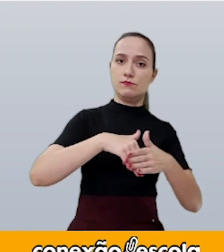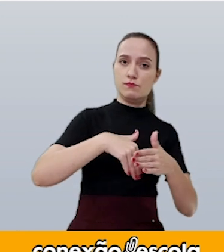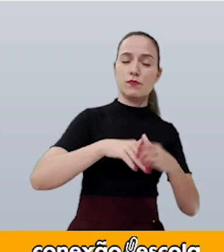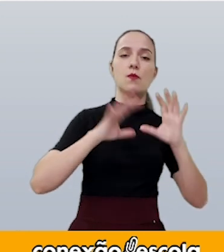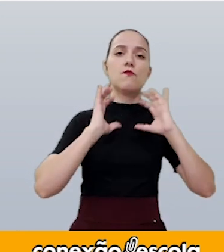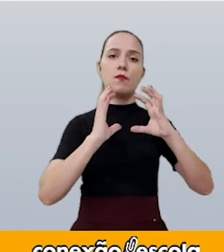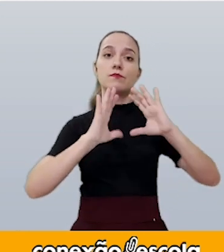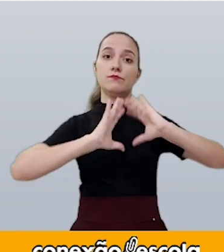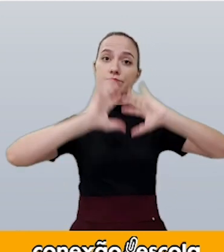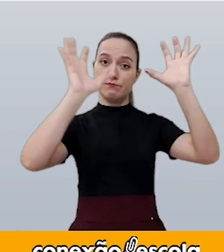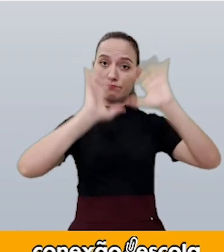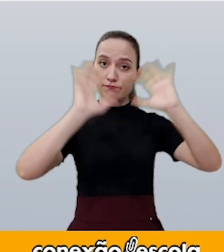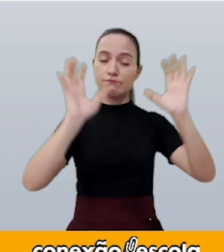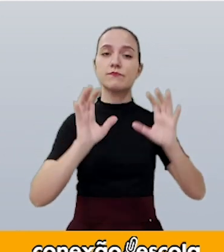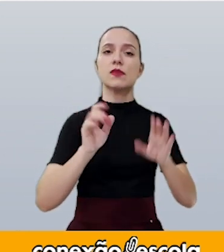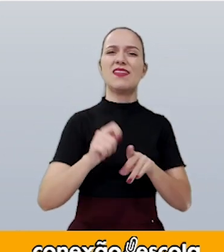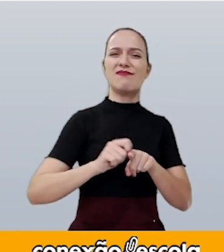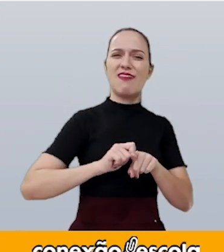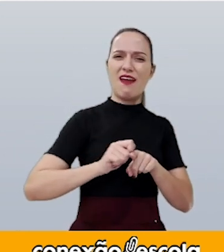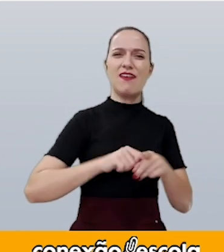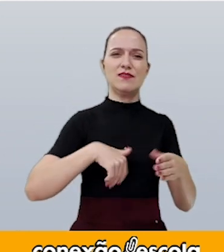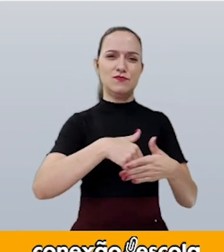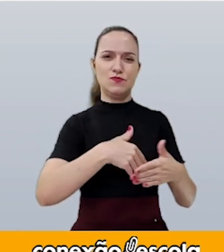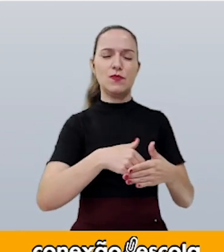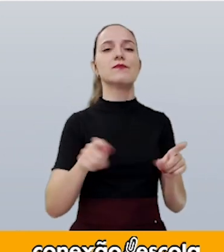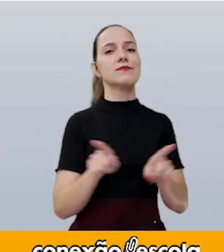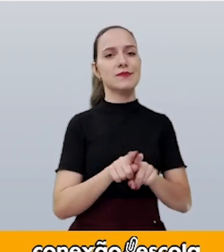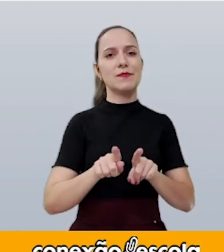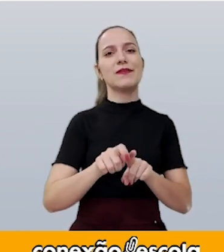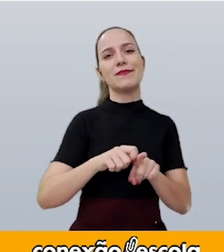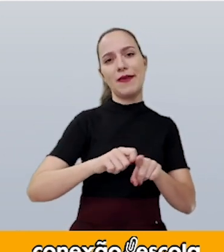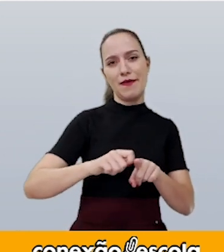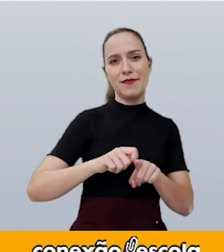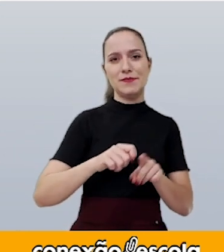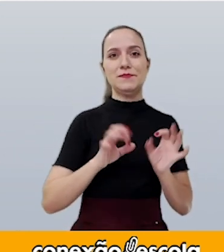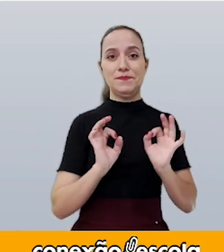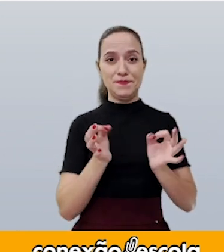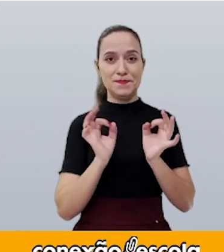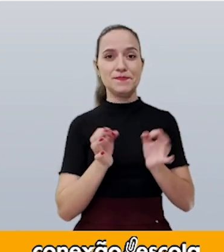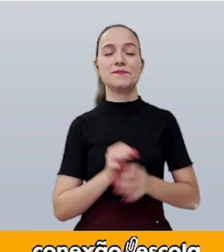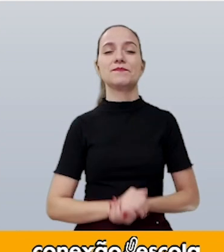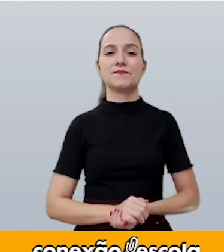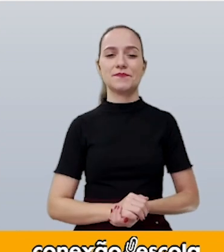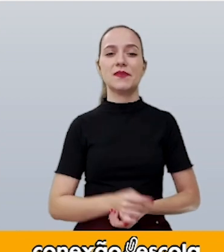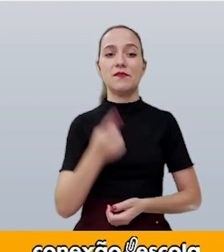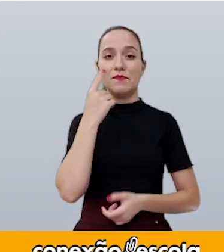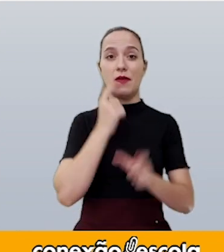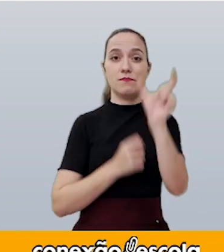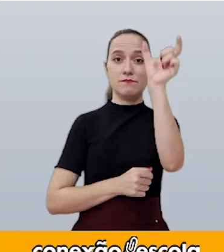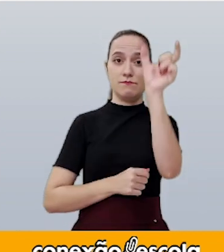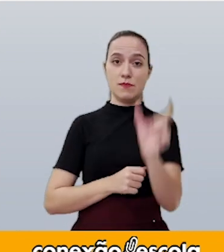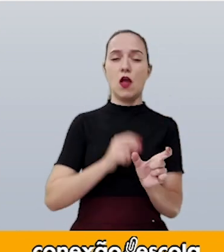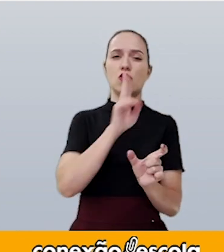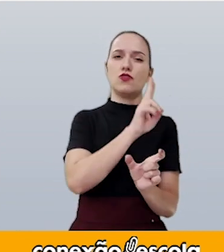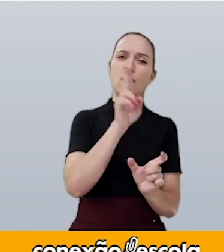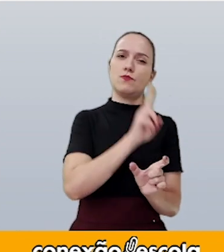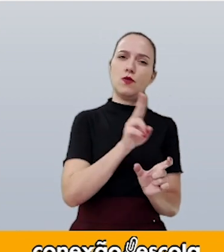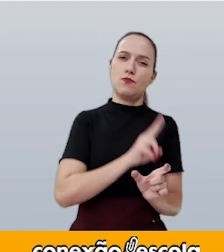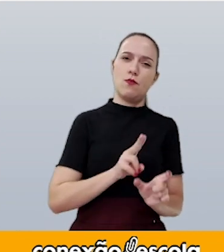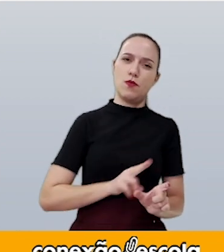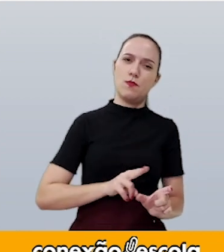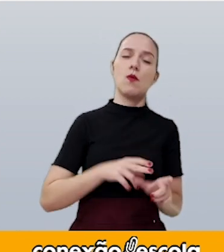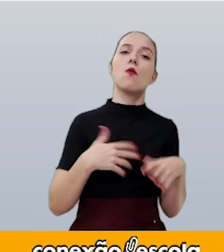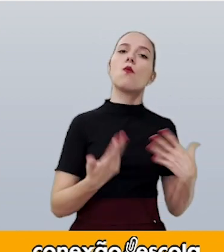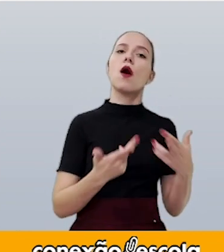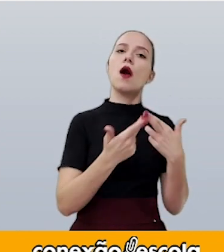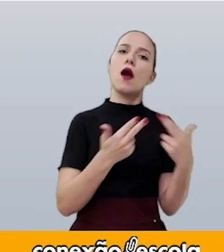futebol, bola de vôlei, chuteira e tênis, certo? Na primeira coluna, aonde descrevemos